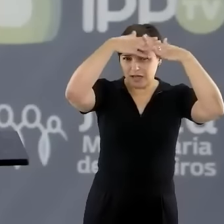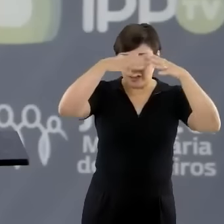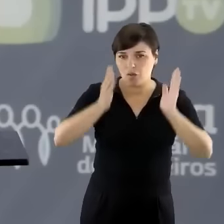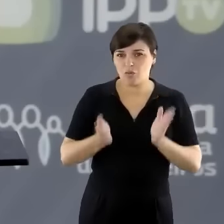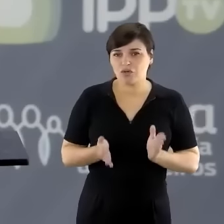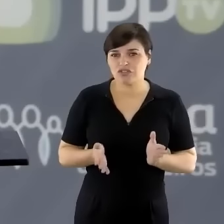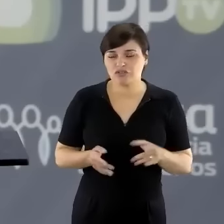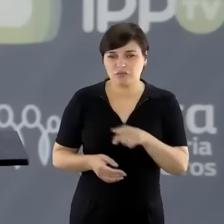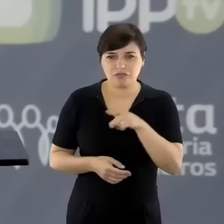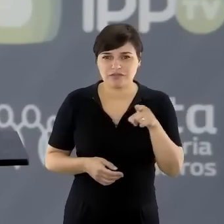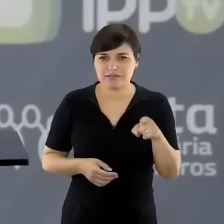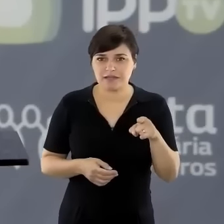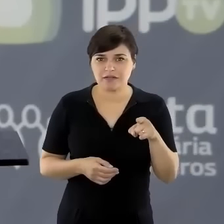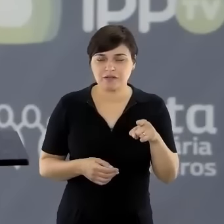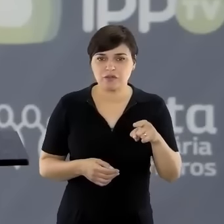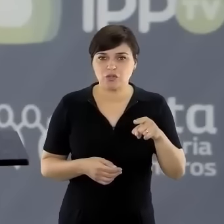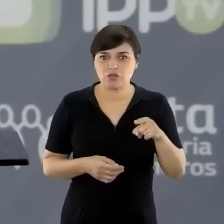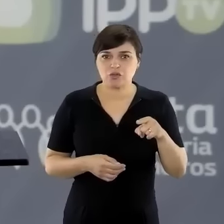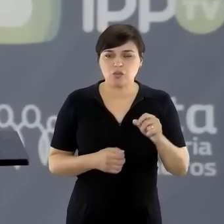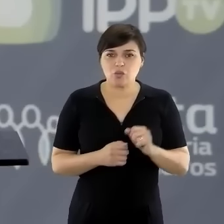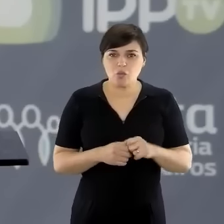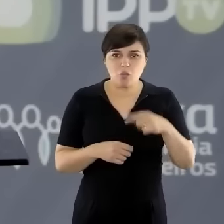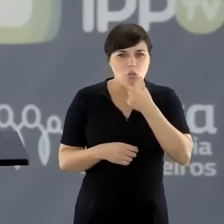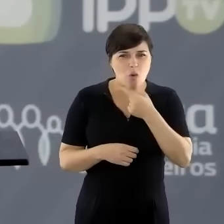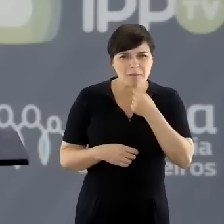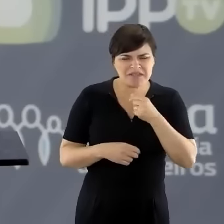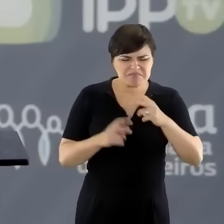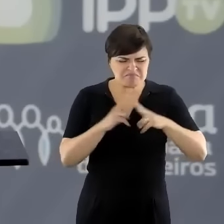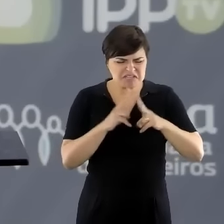um homem brigado com